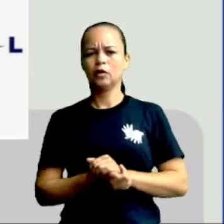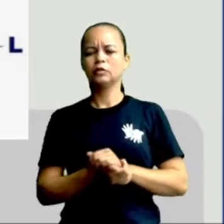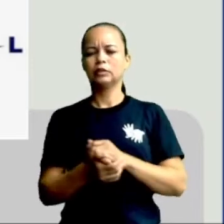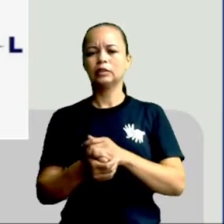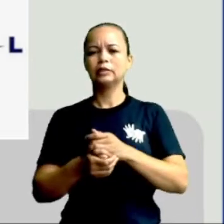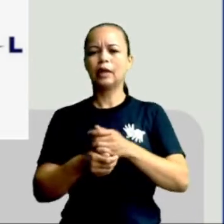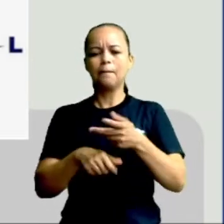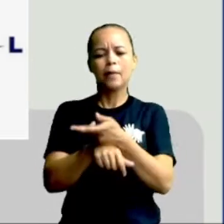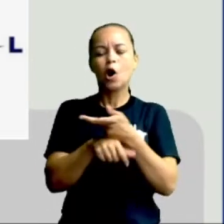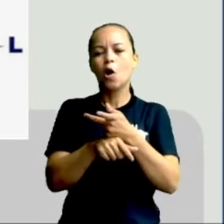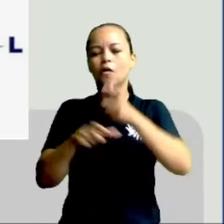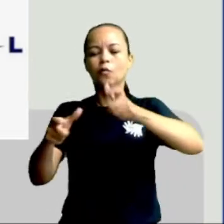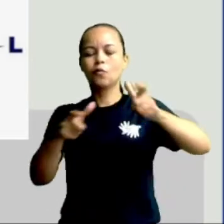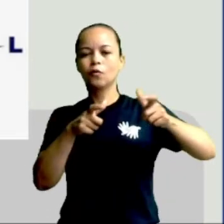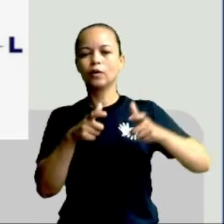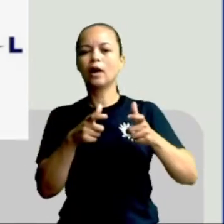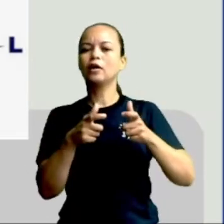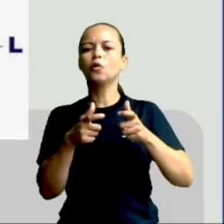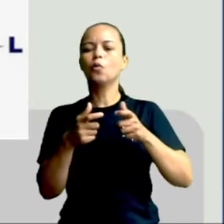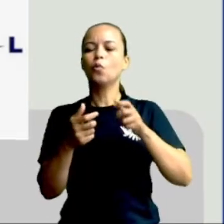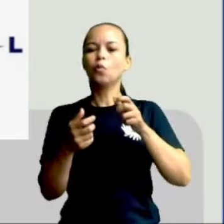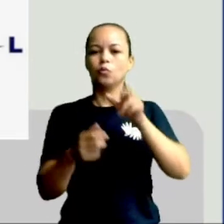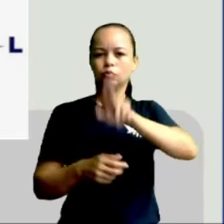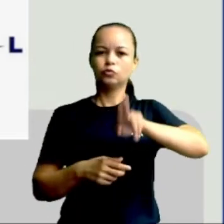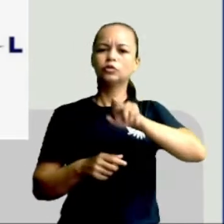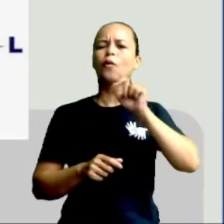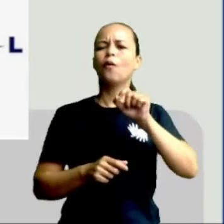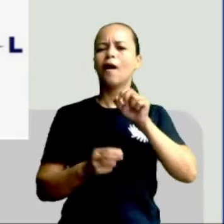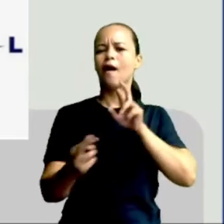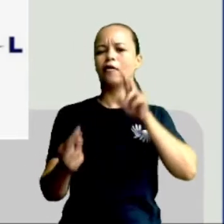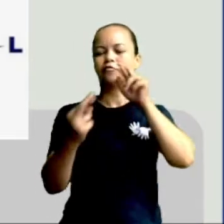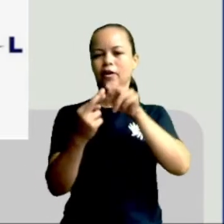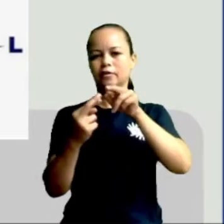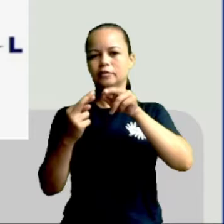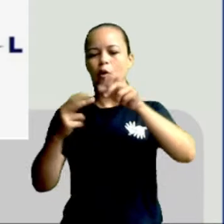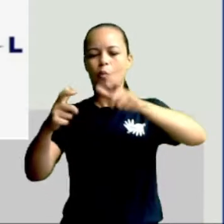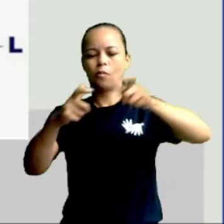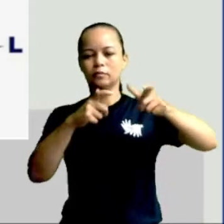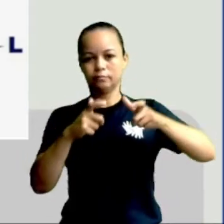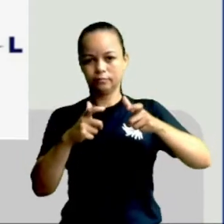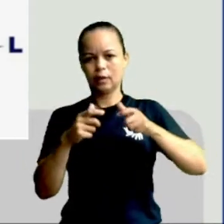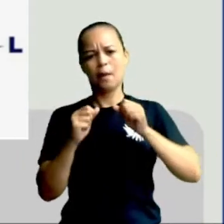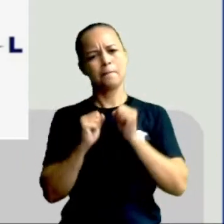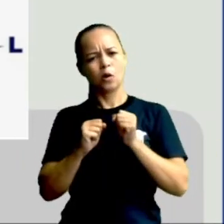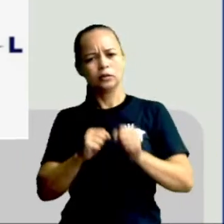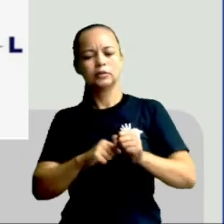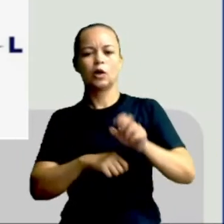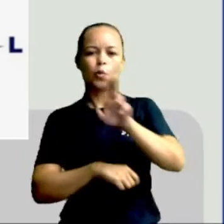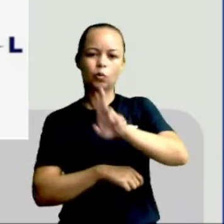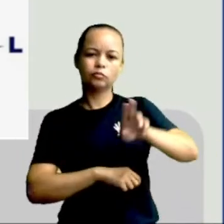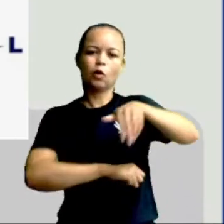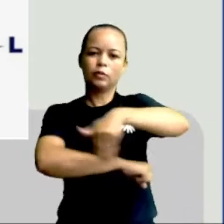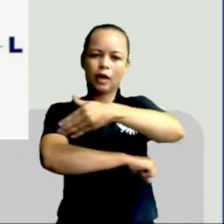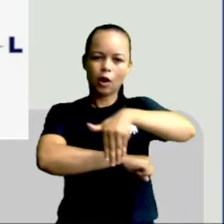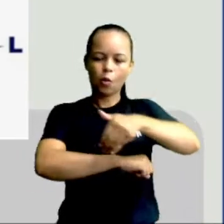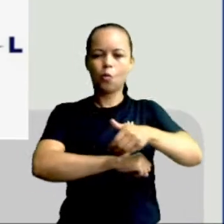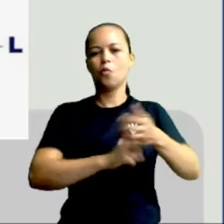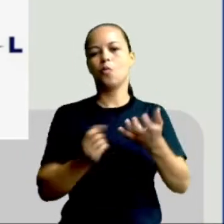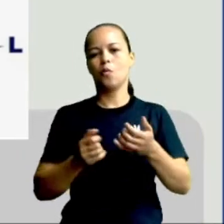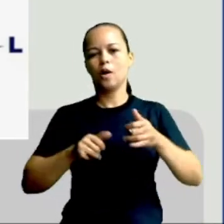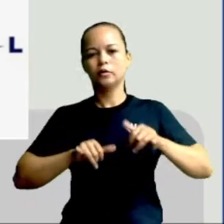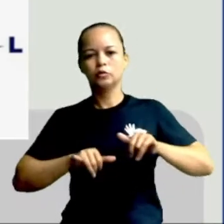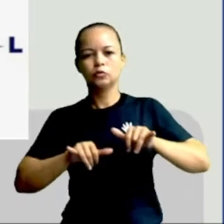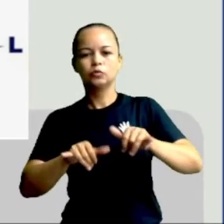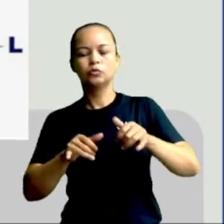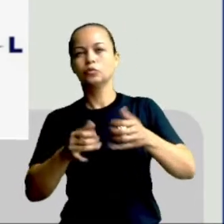algum lugar, você utiliza algumas referências, não é mesmo? As referências podem ser o nome da rua, um comércio da